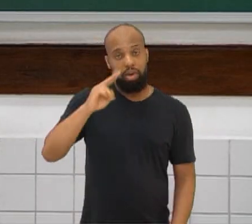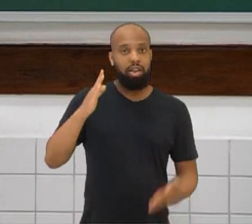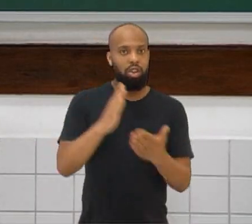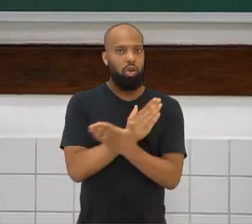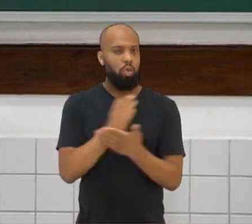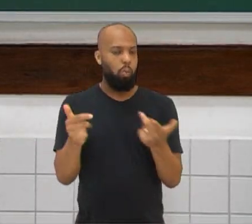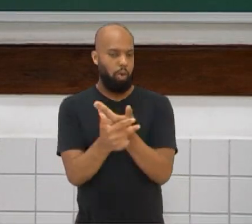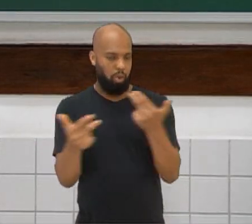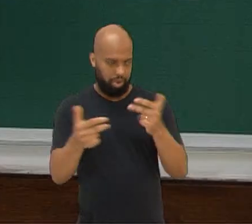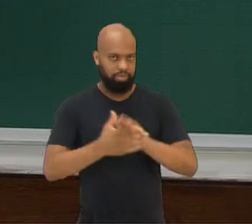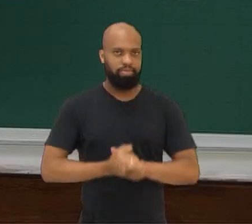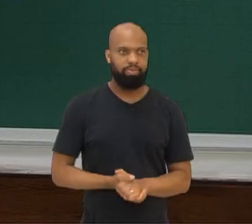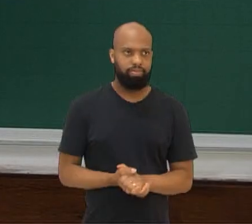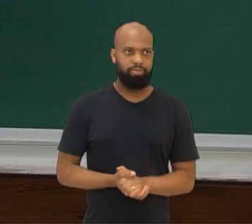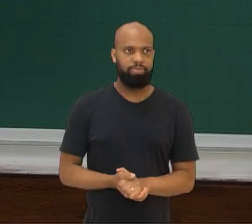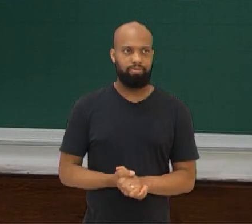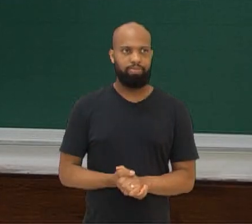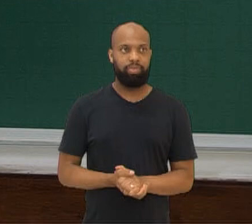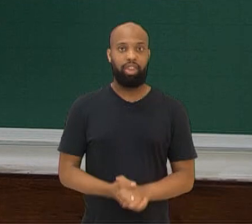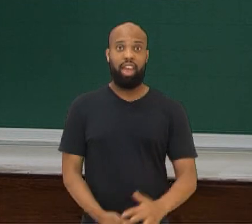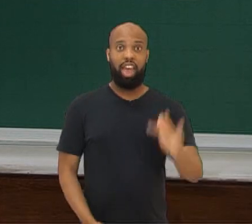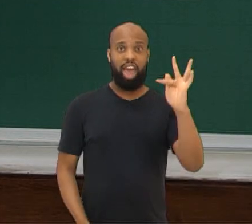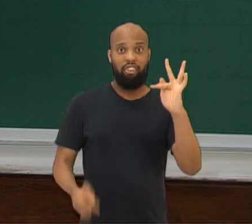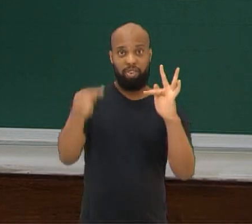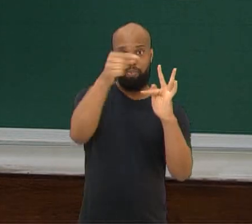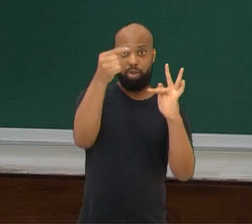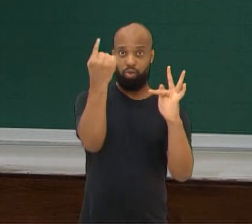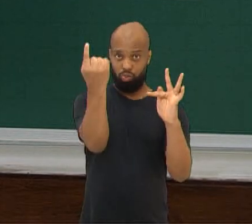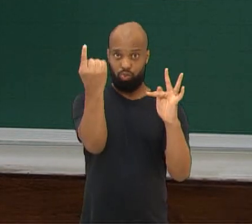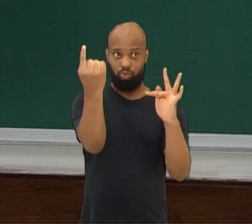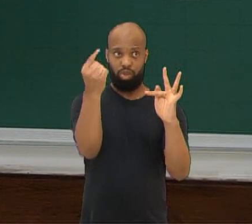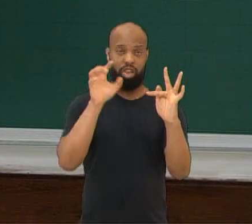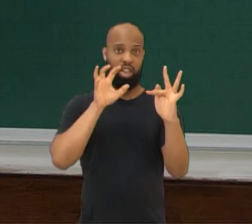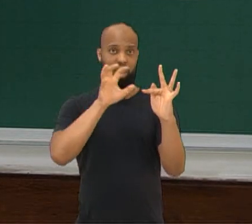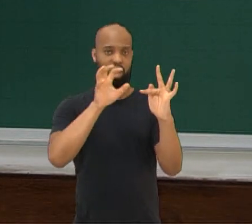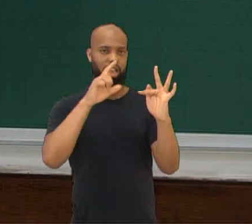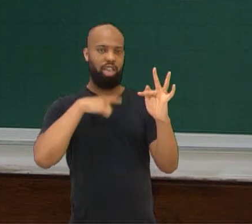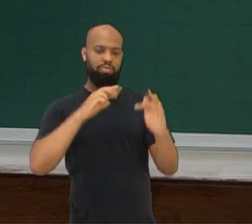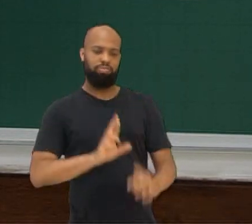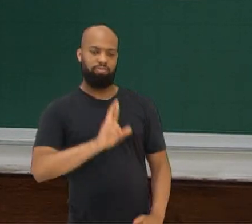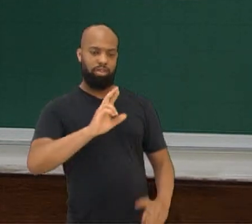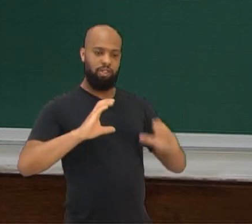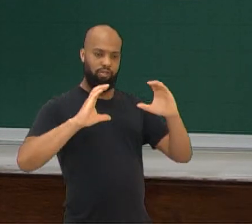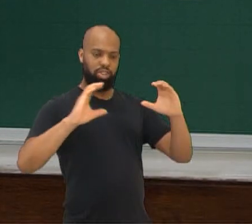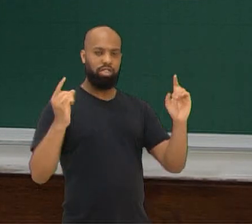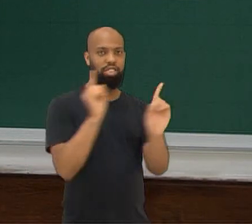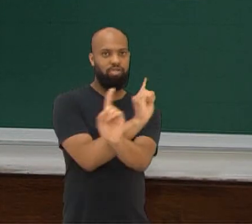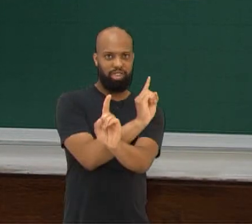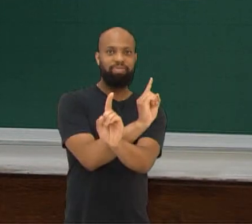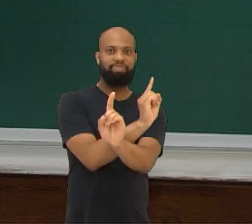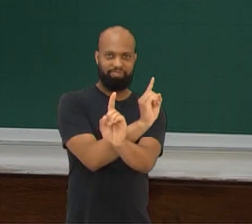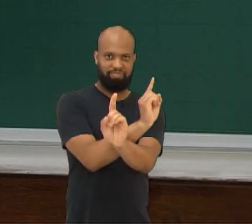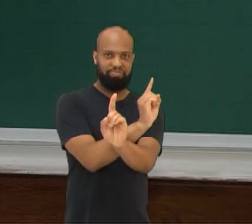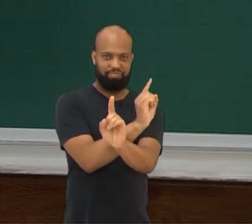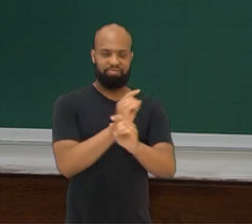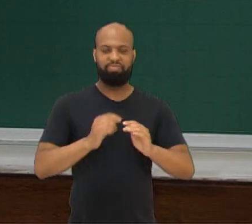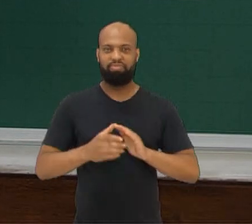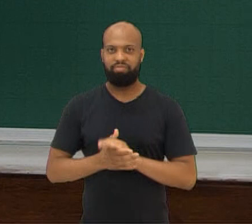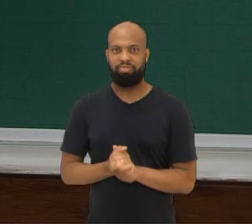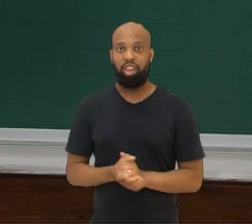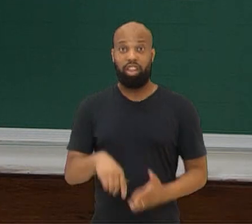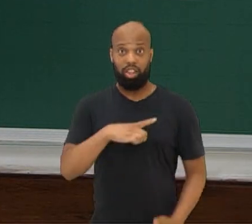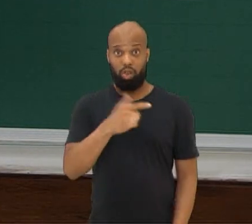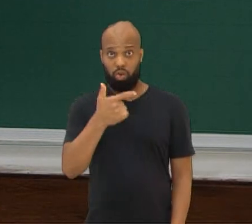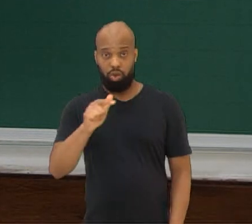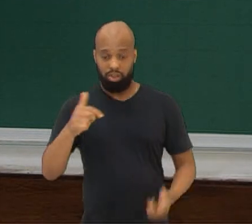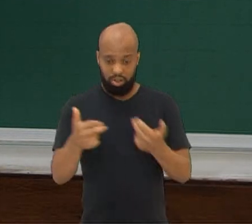algumas coisinhas. F de menos 1, é assim que eu represento a inversa de uma função f.